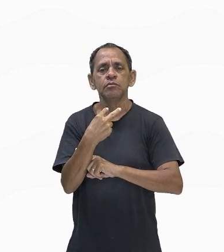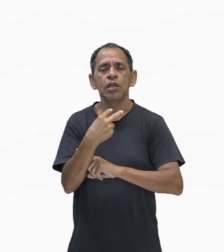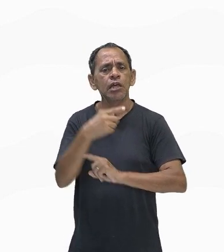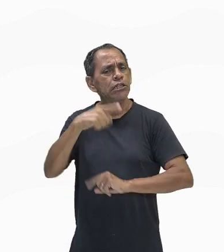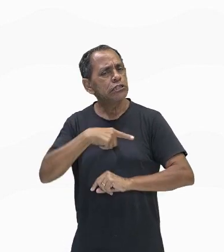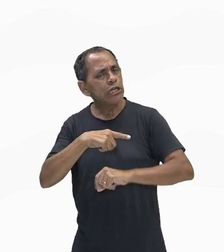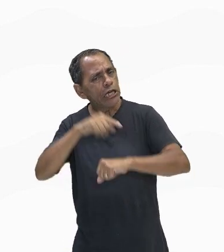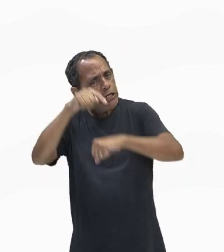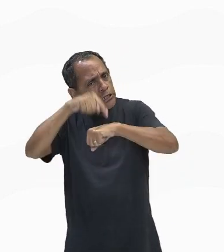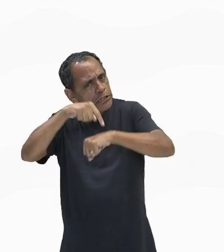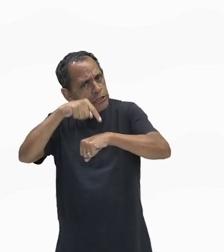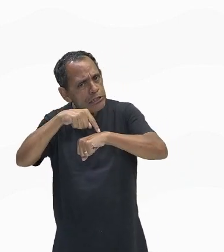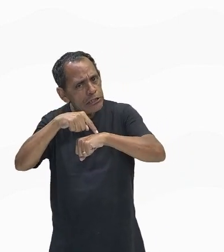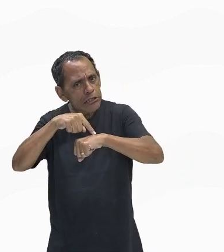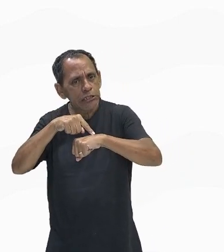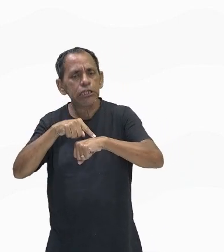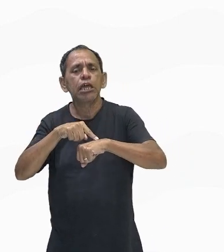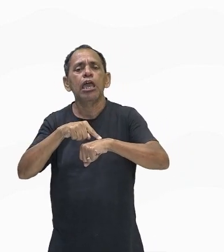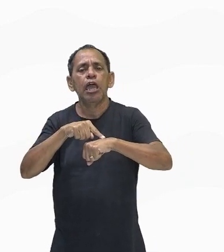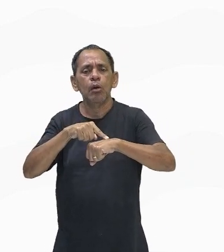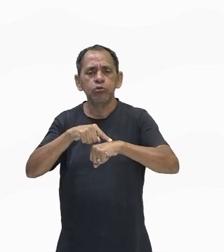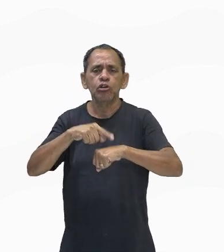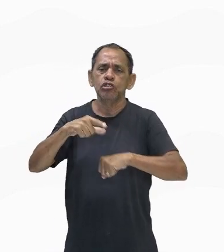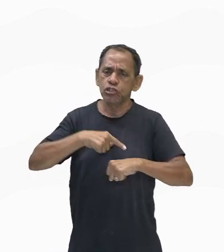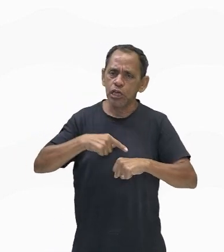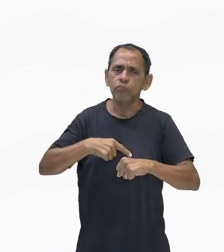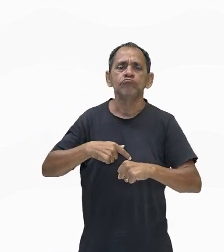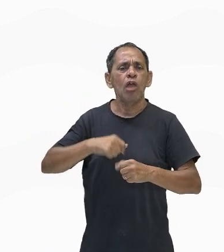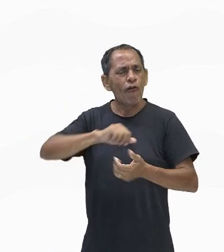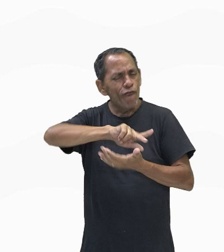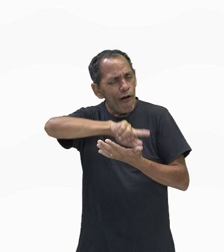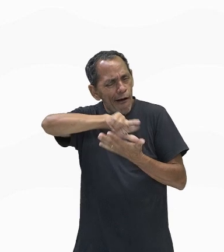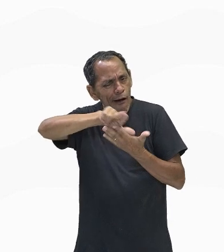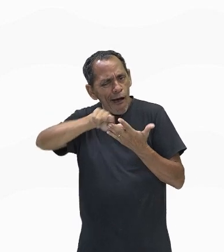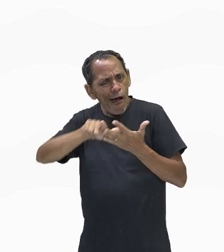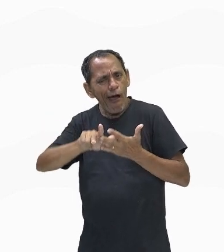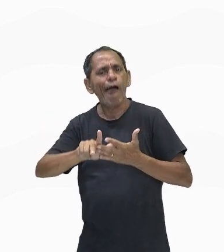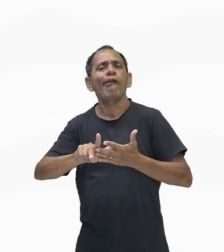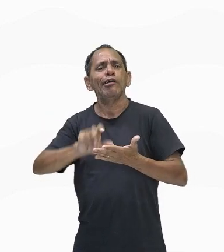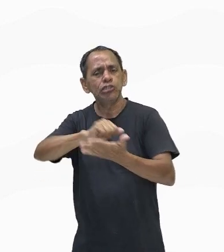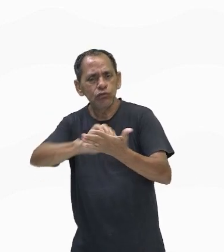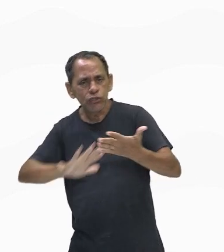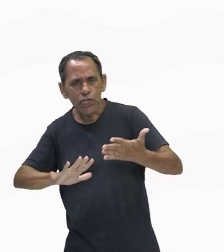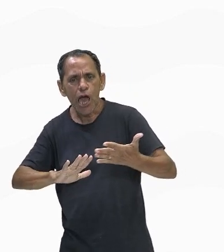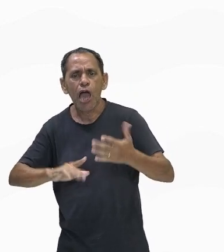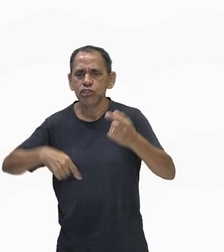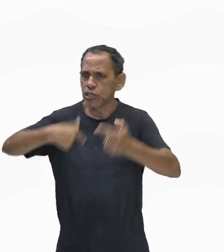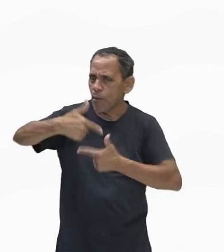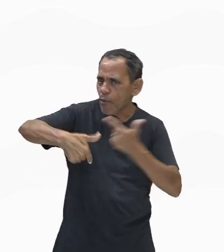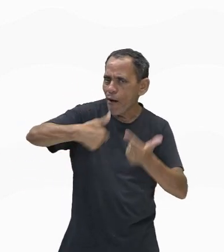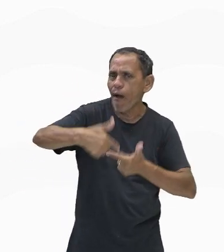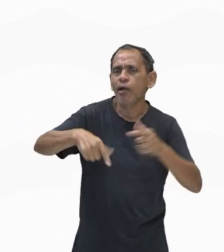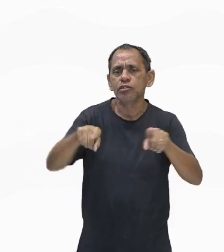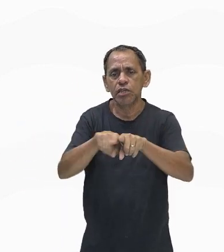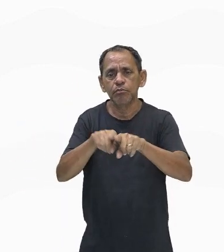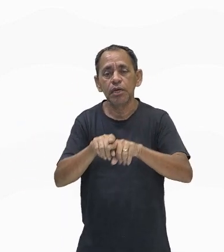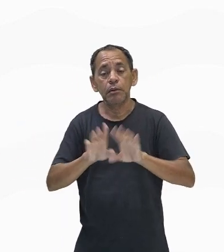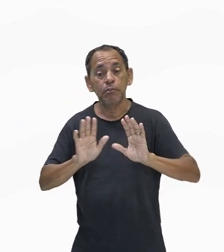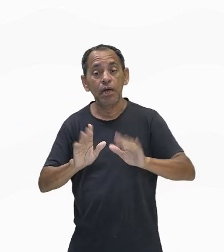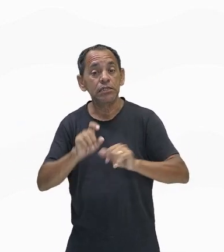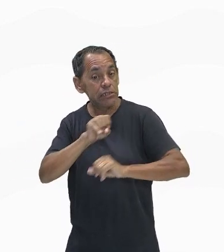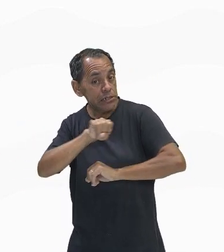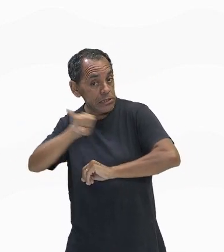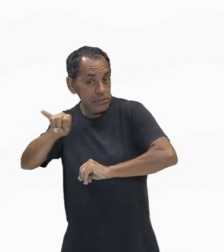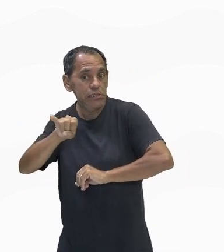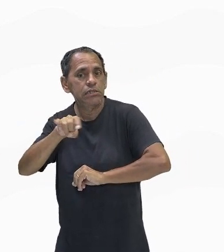mesmo em meio a rotinas e obrigações diárias. A atenção que cada um despende para